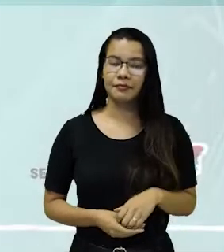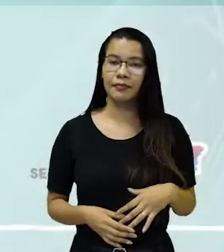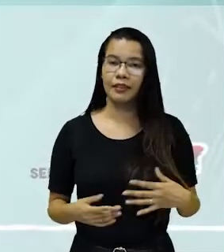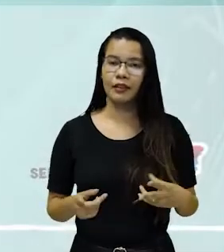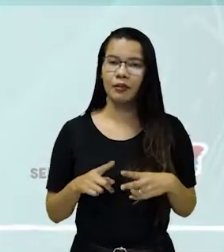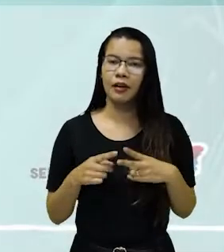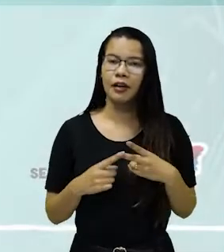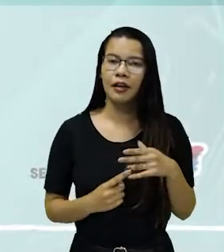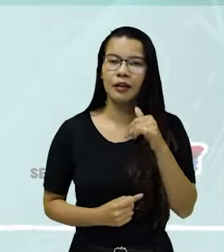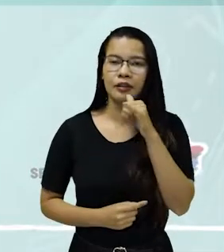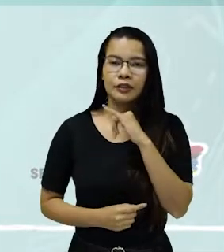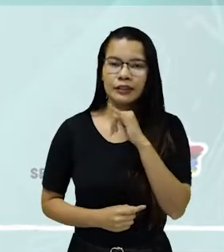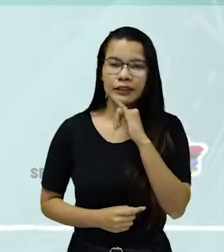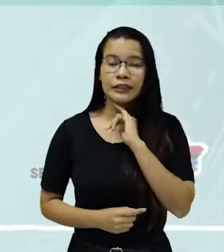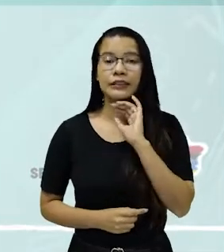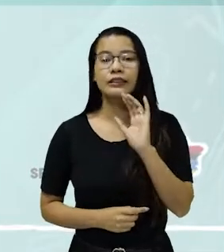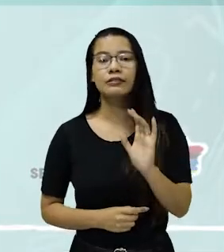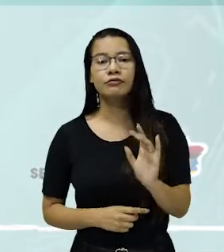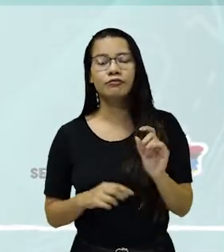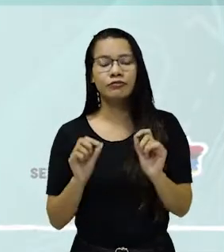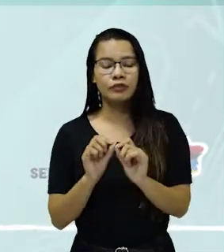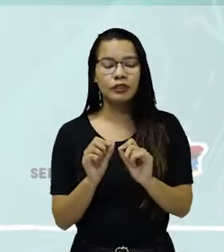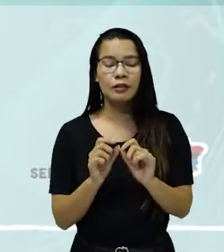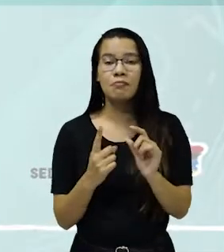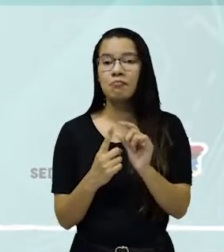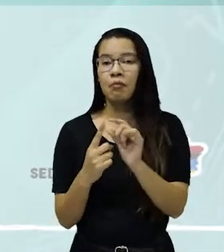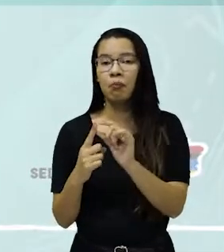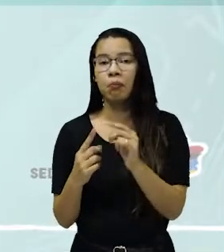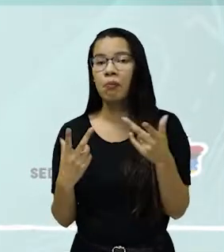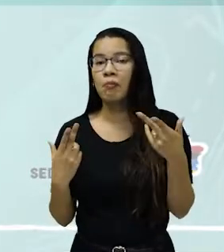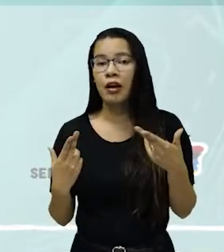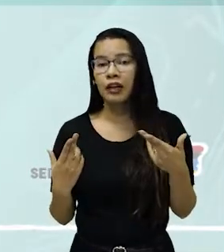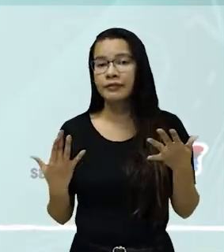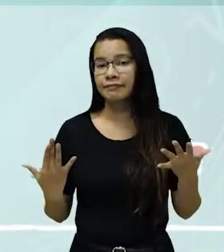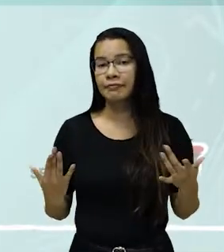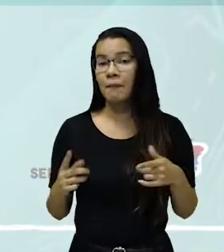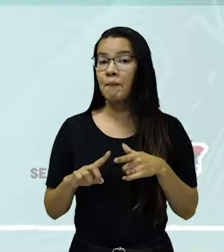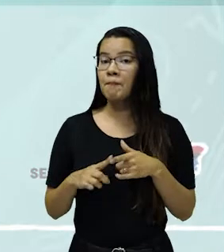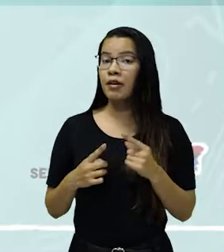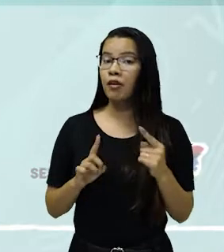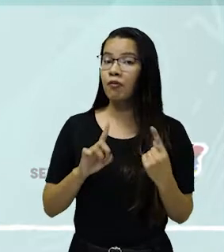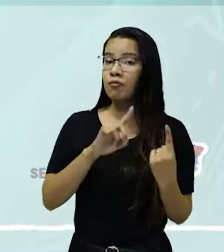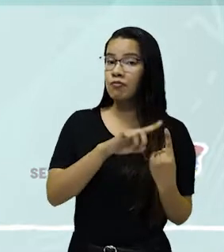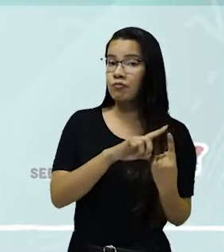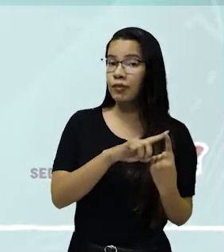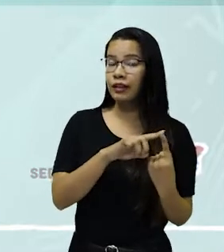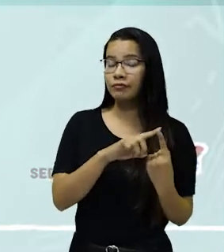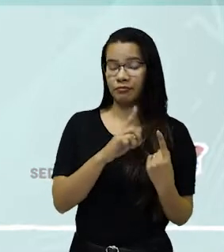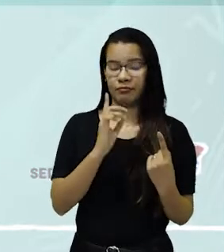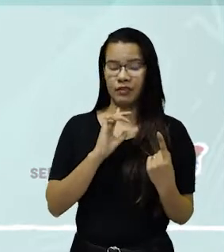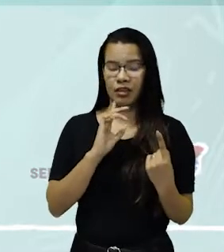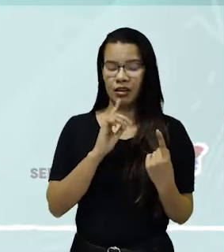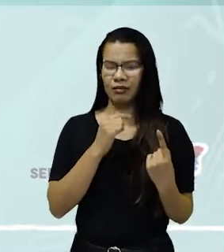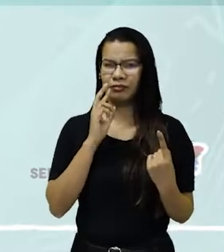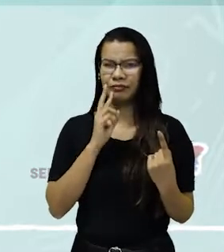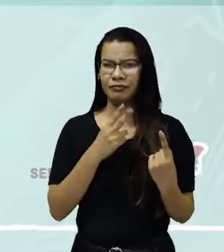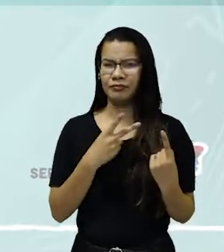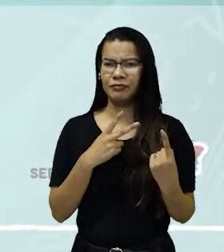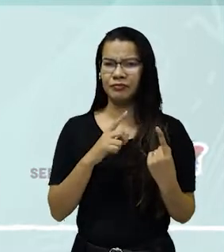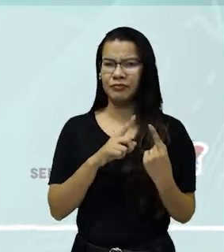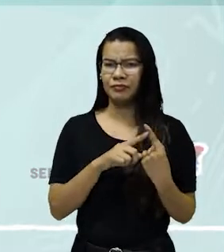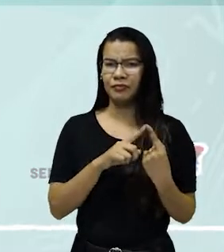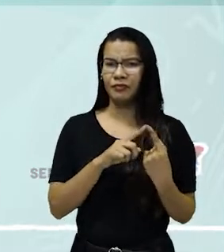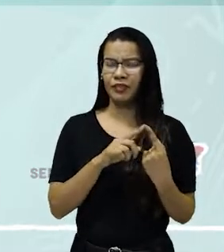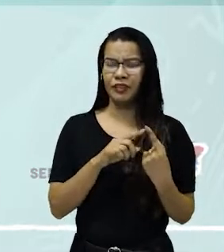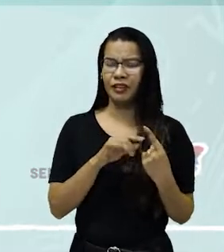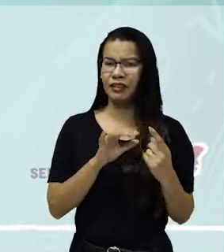Ambos os exemplos são compostos pelas mesmas palavras, mas numa delas, no caso a segunda, ficou privada, aliás, a primeira